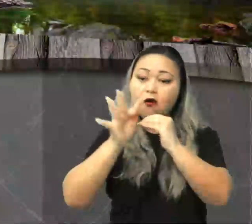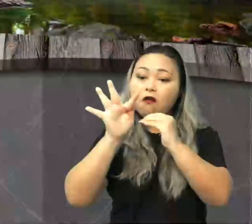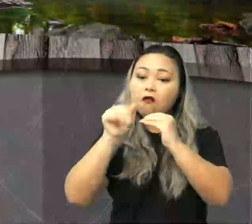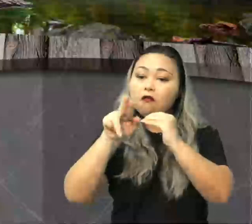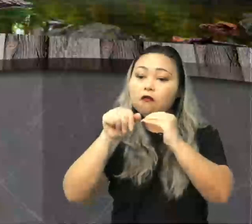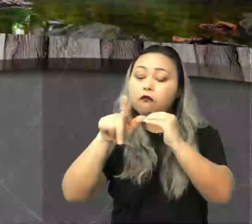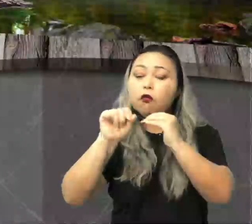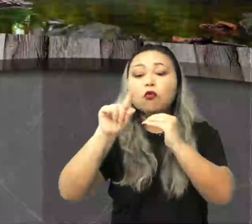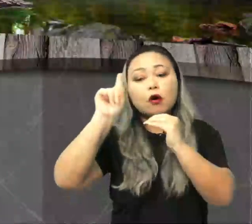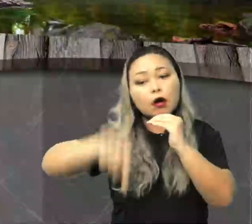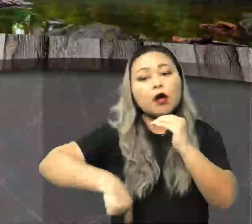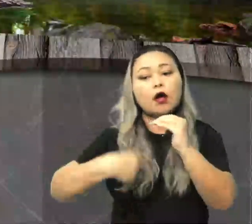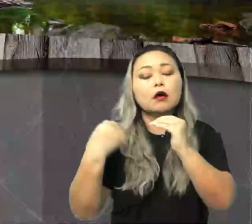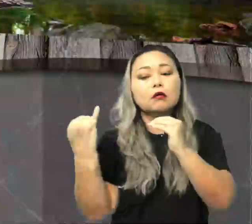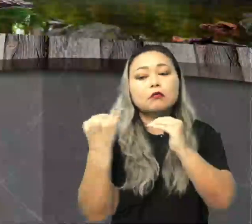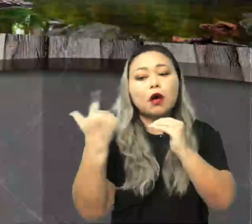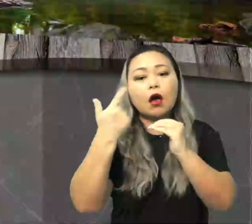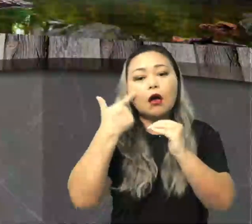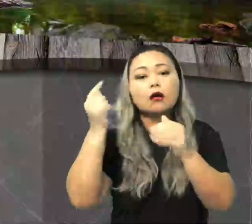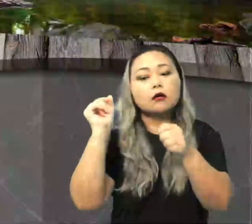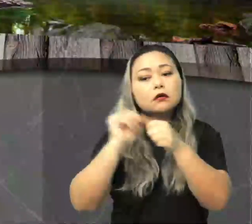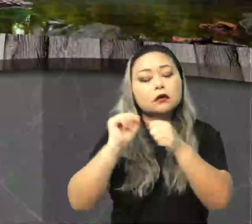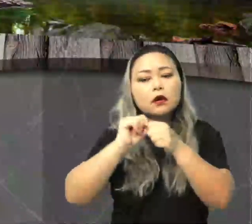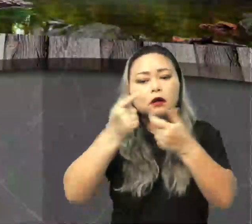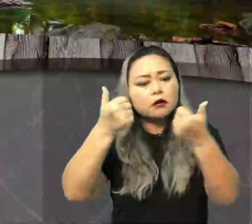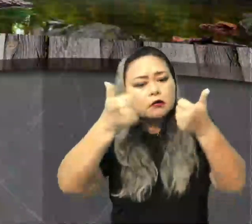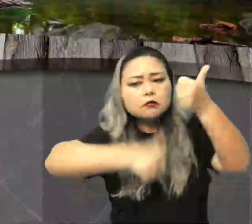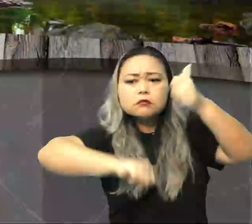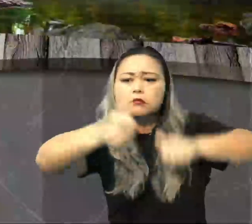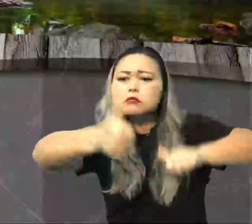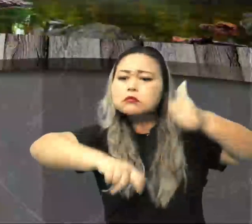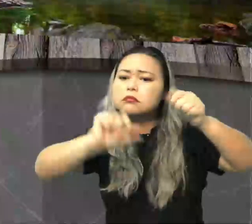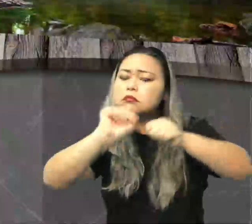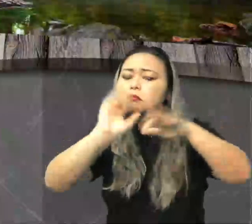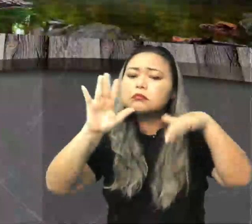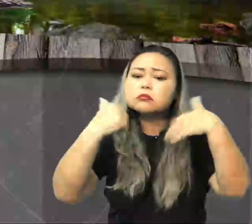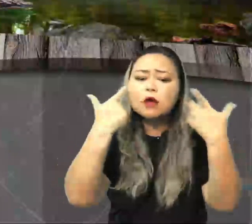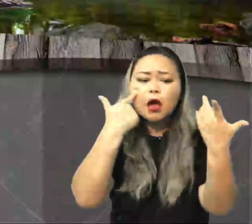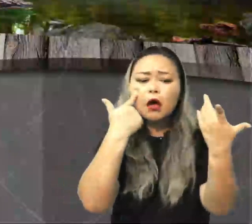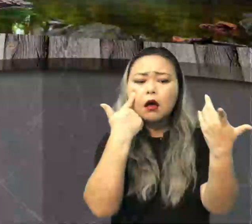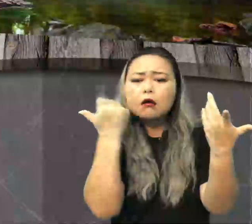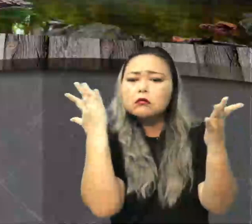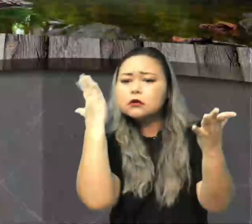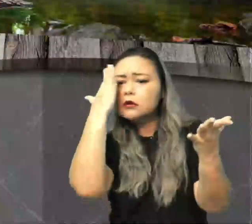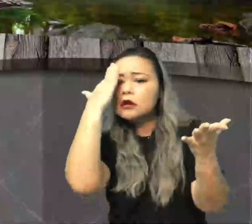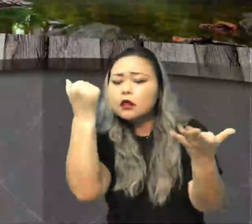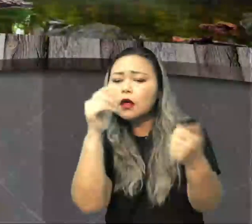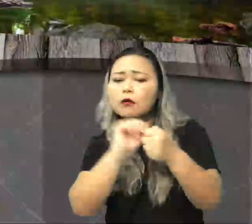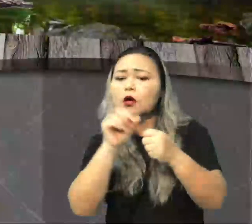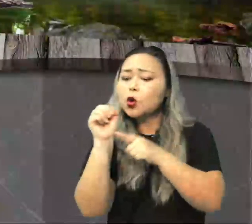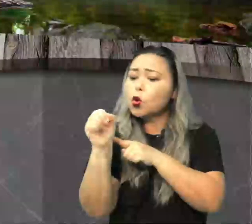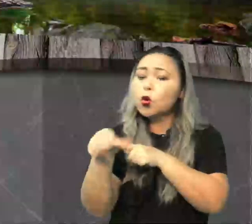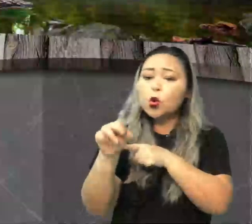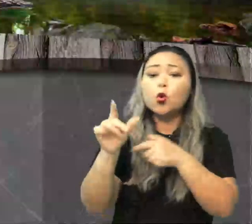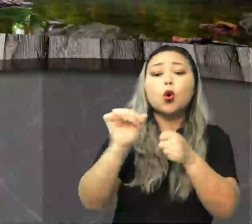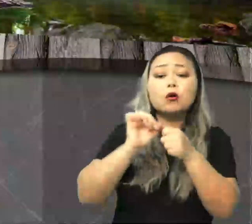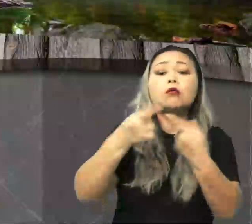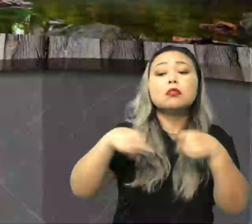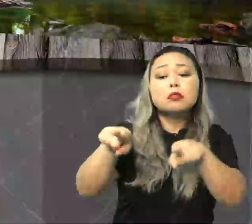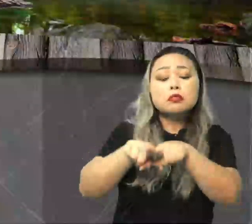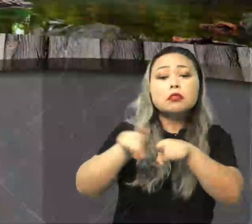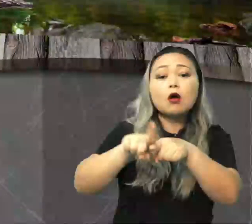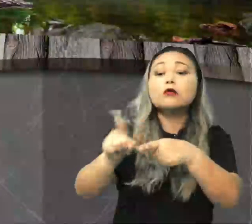foi imprescindível para você conseguir fazer essa análise, então, e descobrir que os vírus parasitam